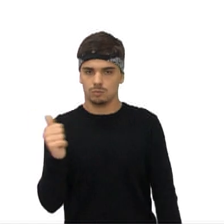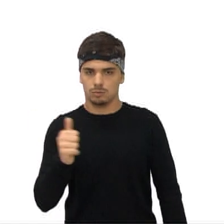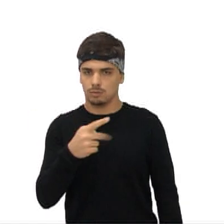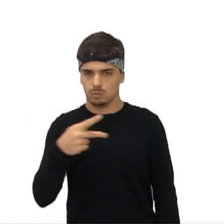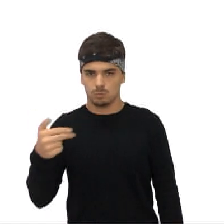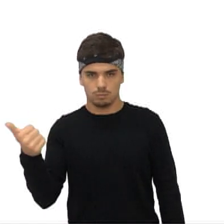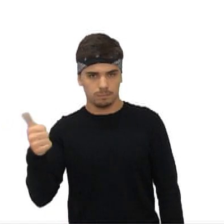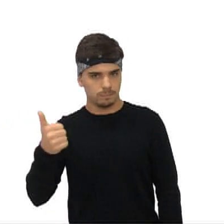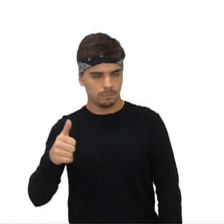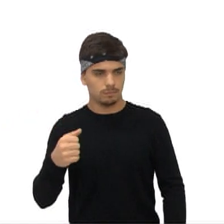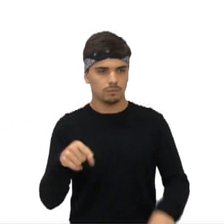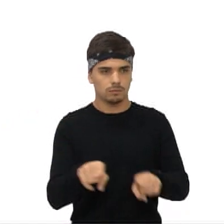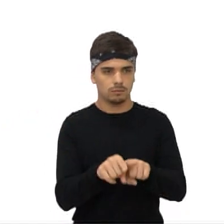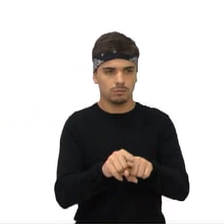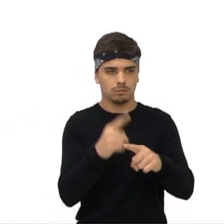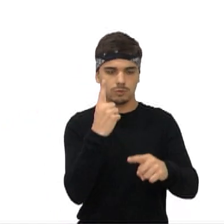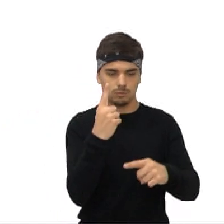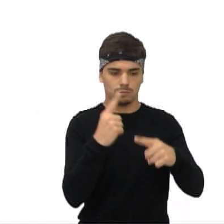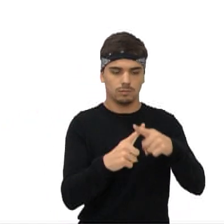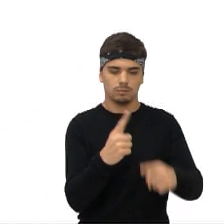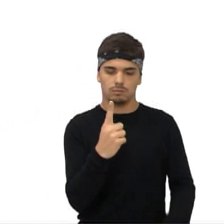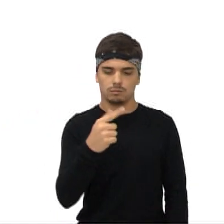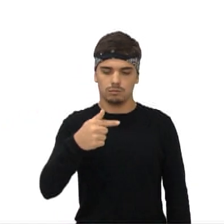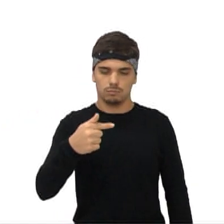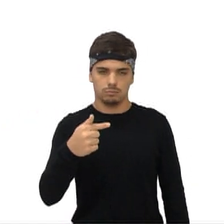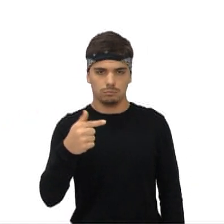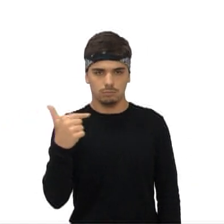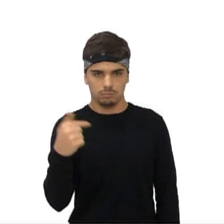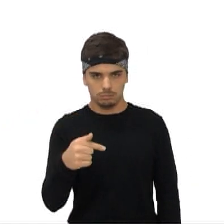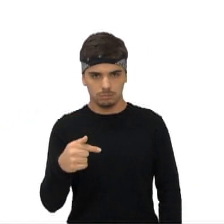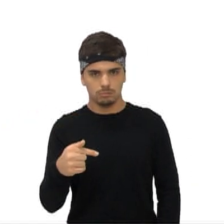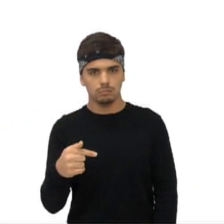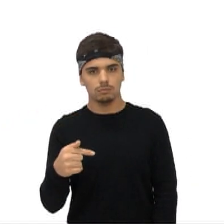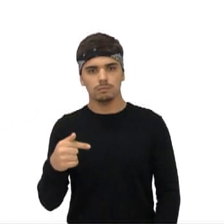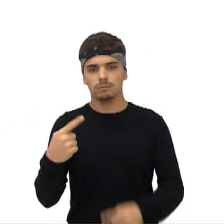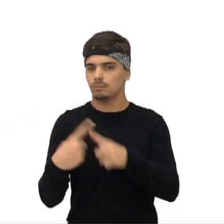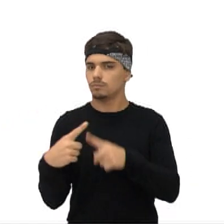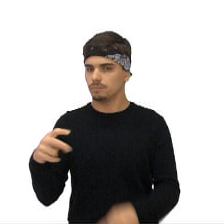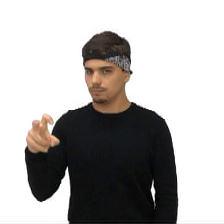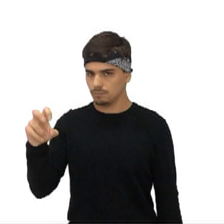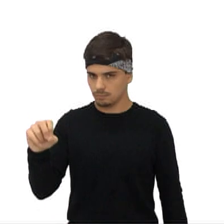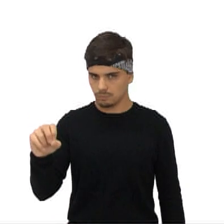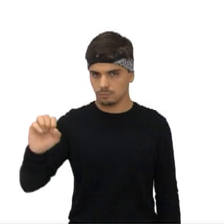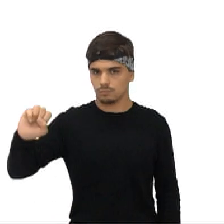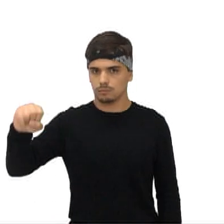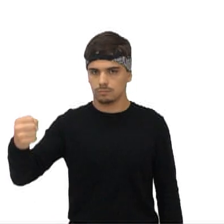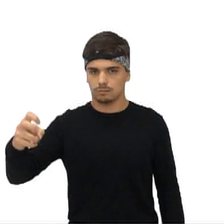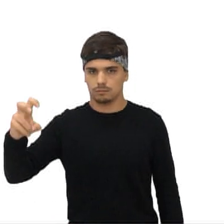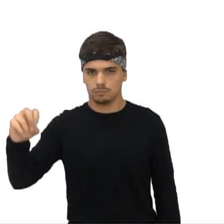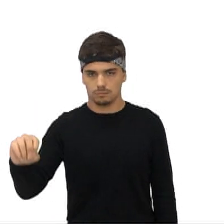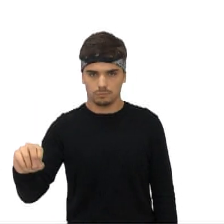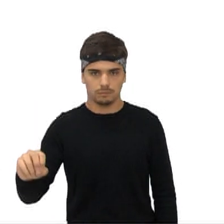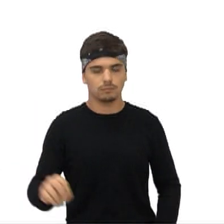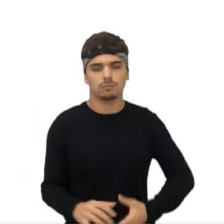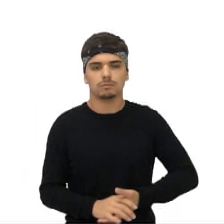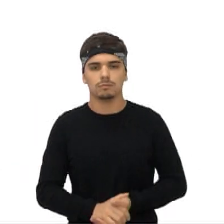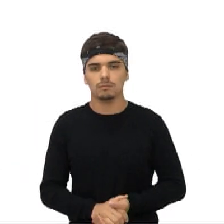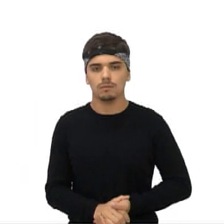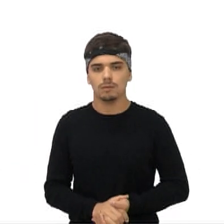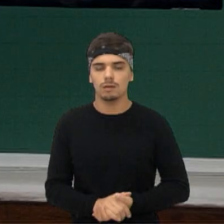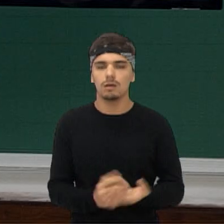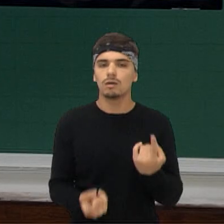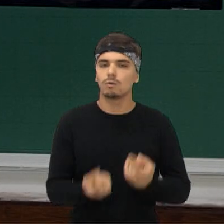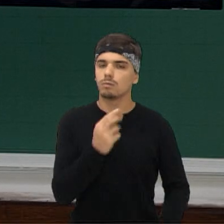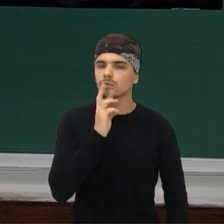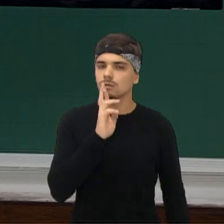11. 1 vezes 17, 17. Vezes 50, 850. Que